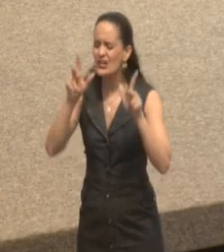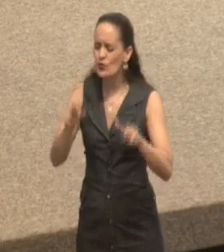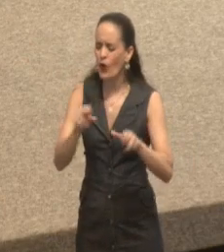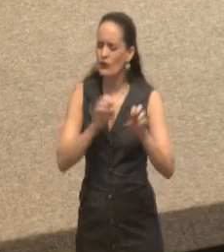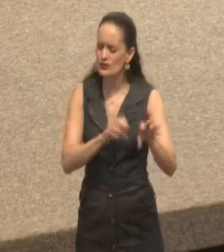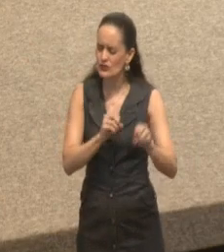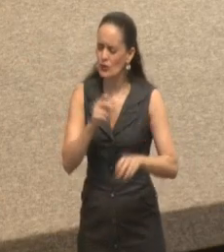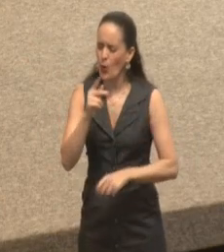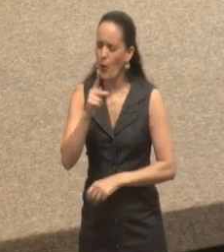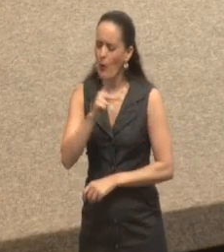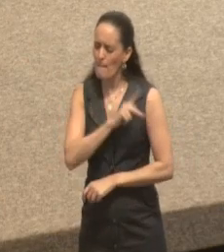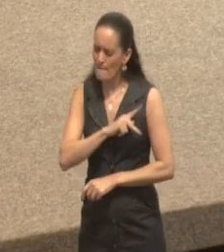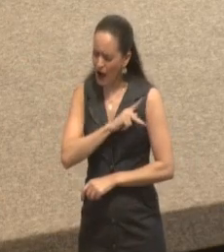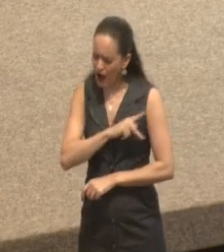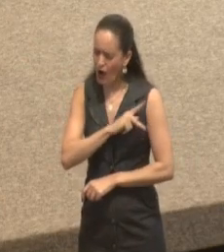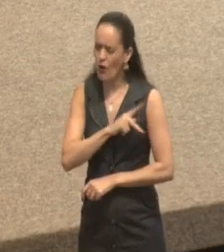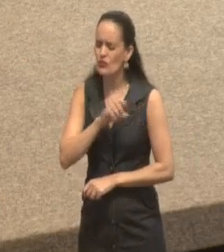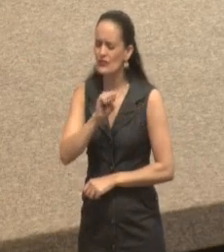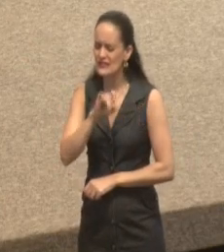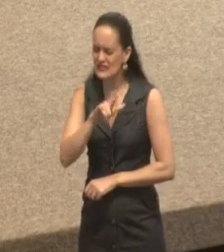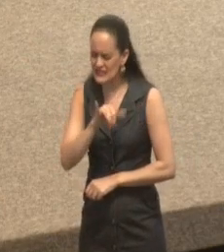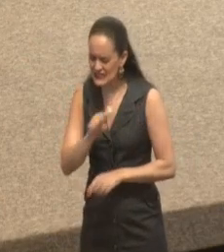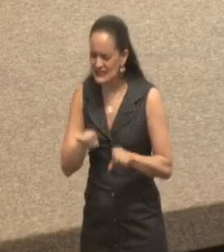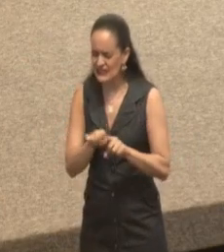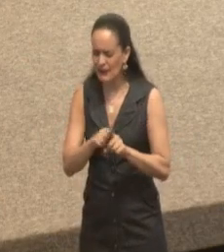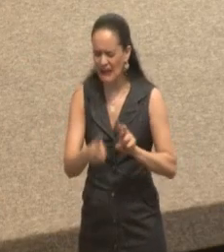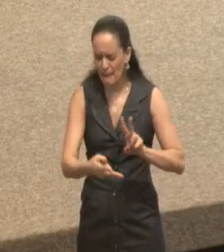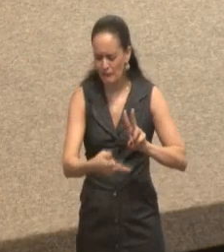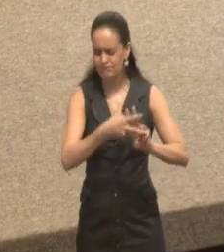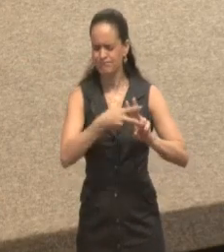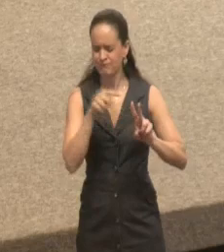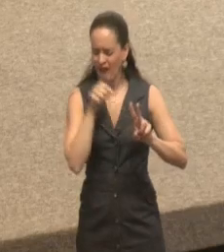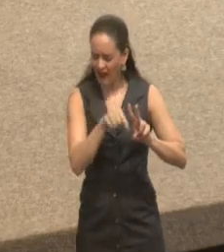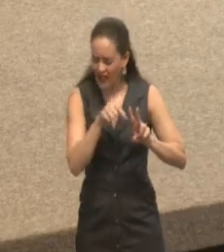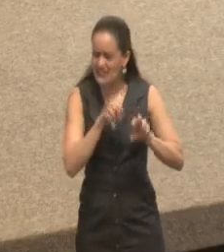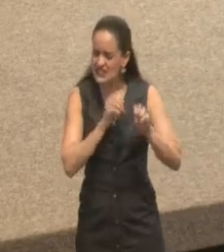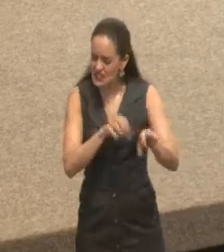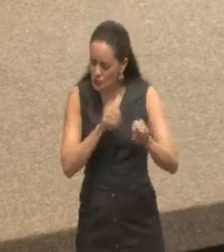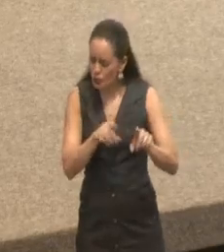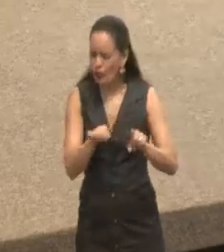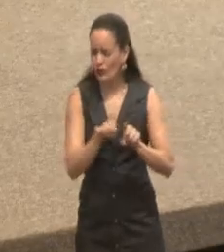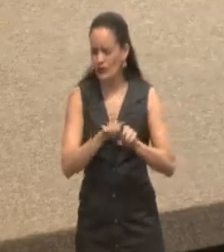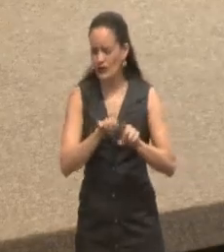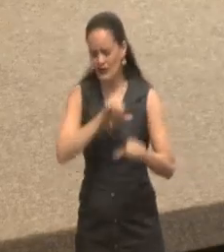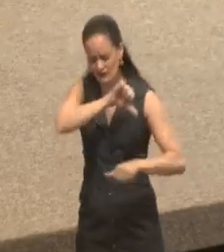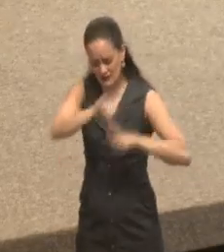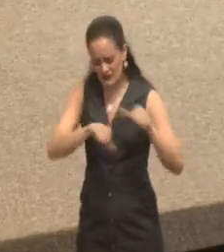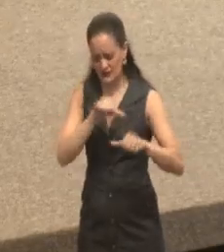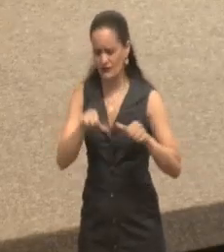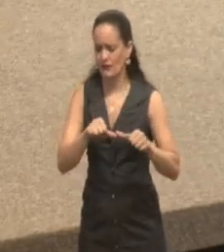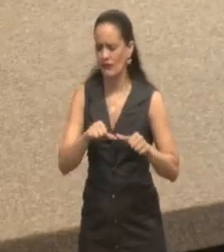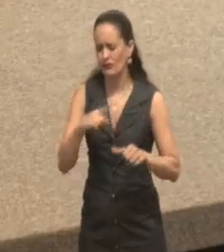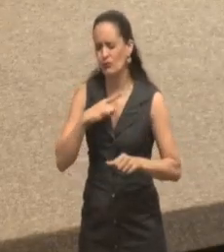Silas naquela prisão, para converter aquele carcereiro e toda a sua família. Pai, o Senhor tem